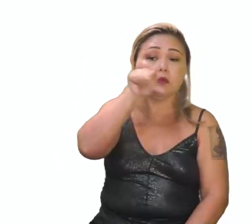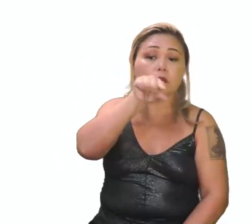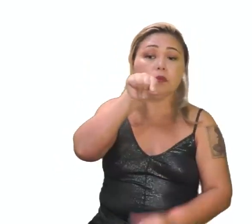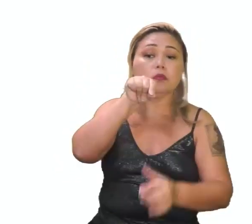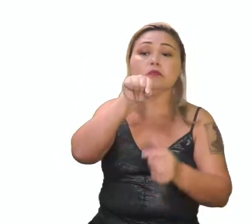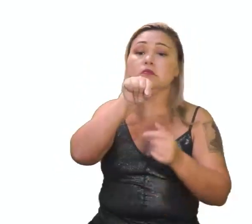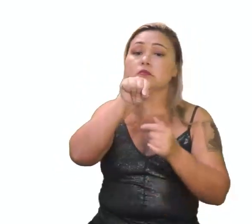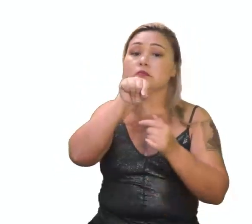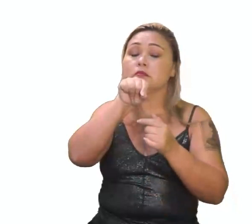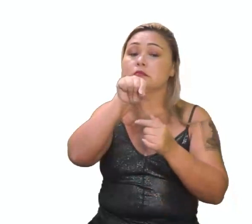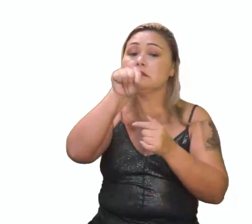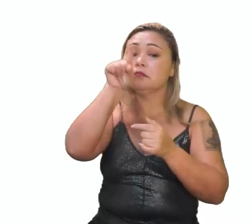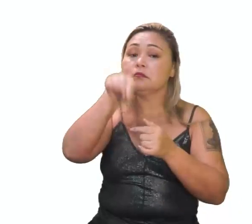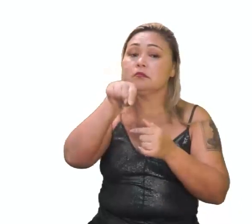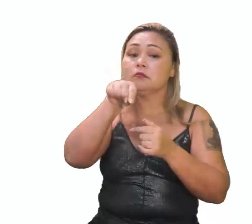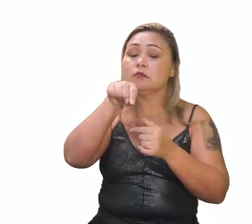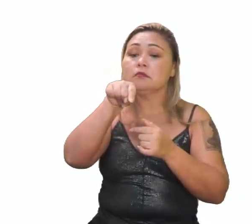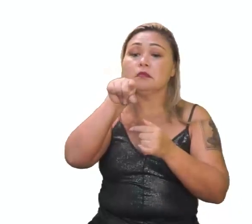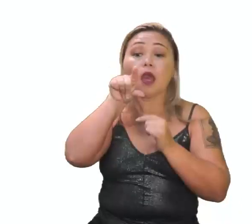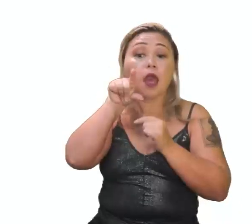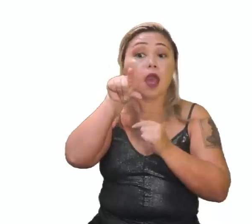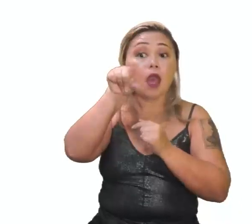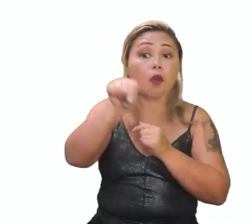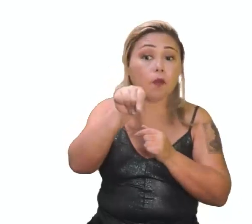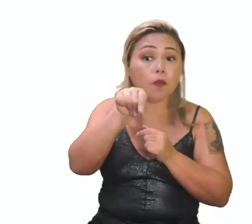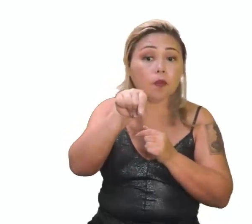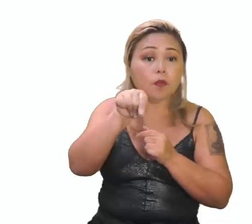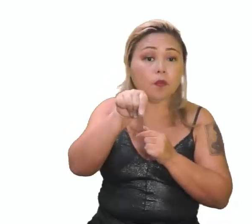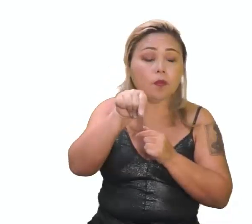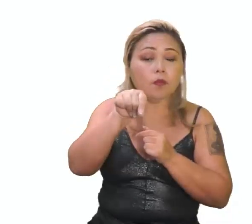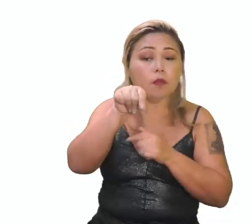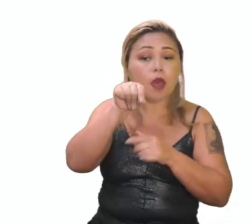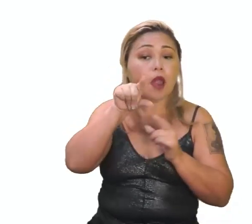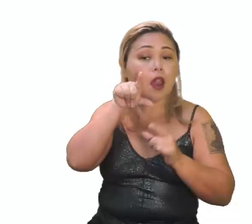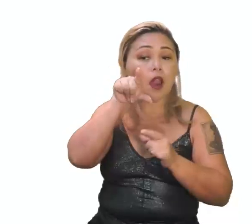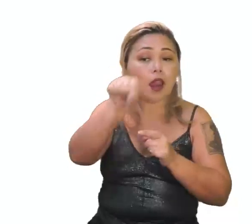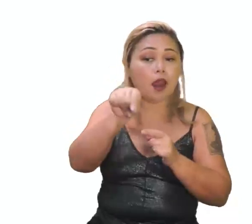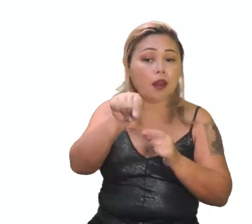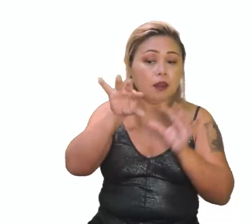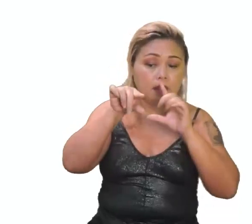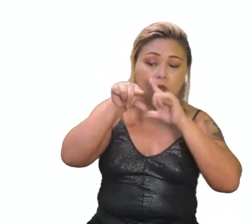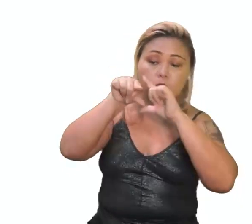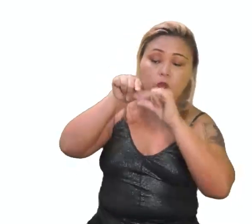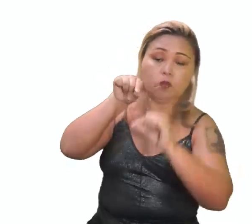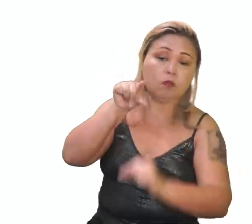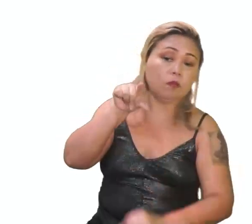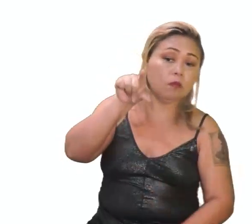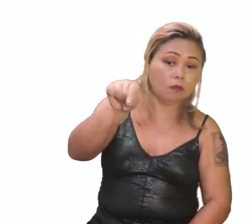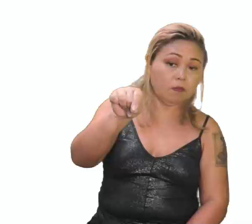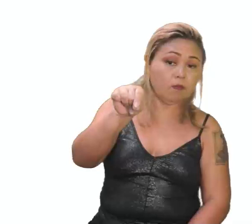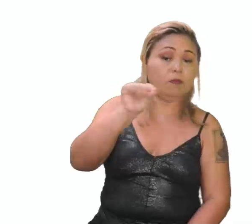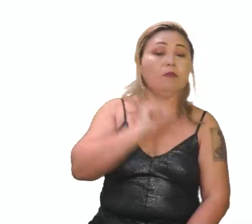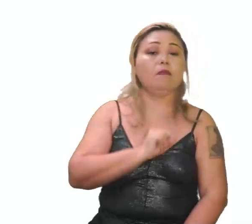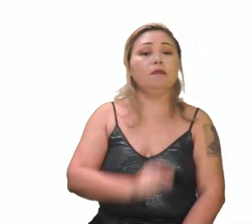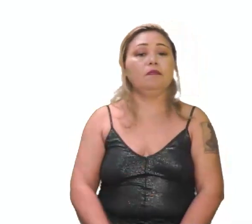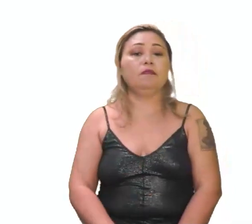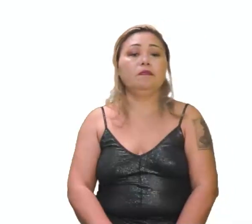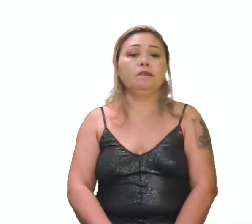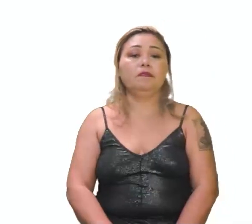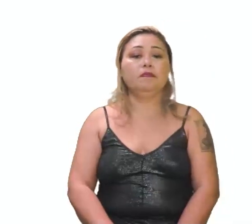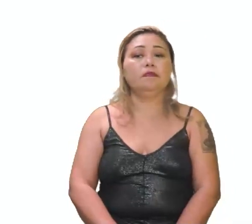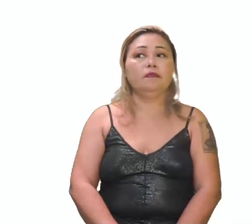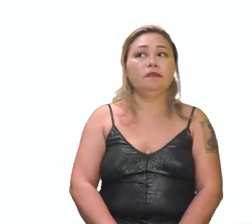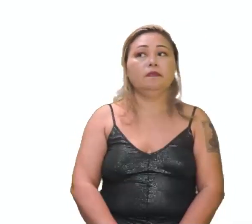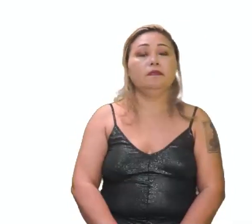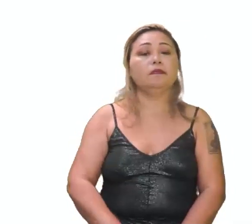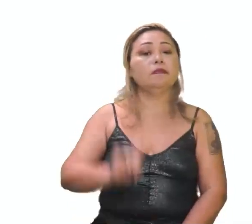insetos, tá? E esse apanhar de inseto tem que ser mais alongado, tá? Um biquinho mais